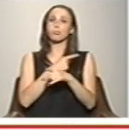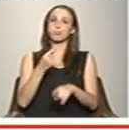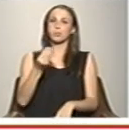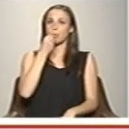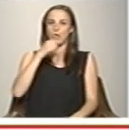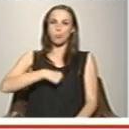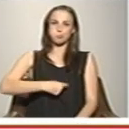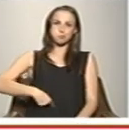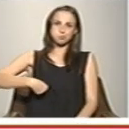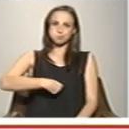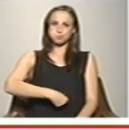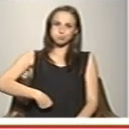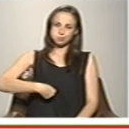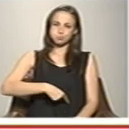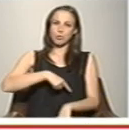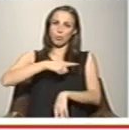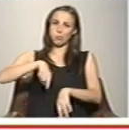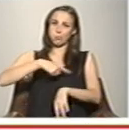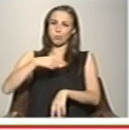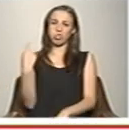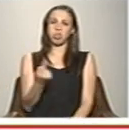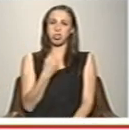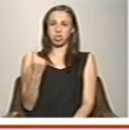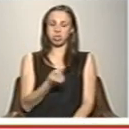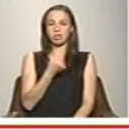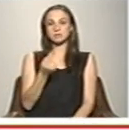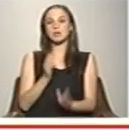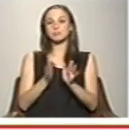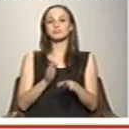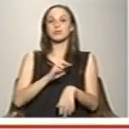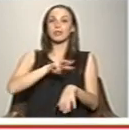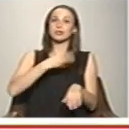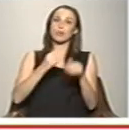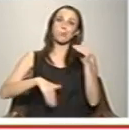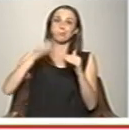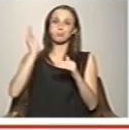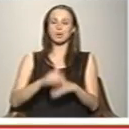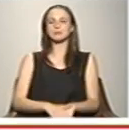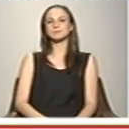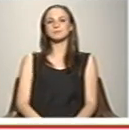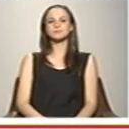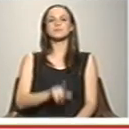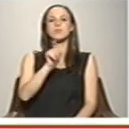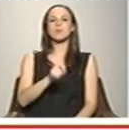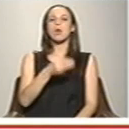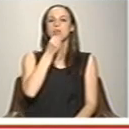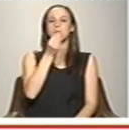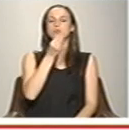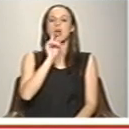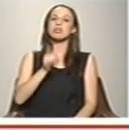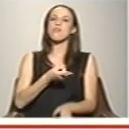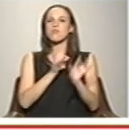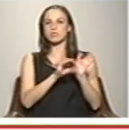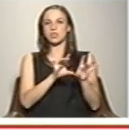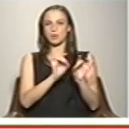e nós temos que ter um prazo maior ou um prazo superior às 3 horas. Também há alimentos que devem ser